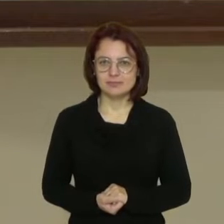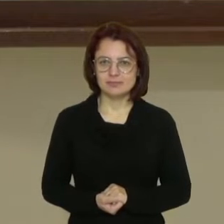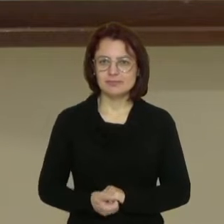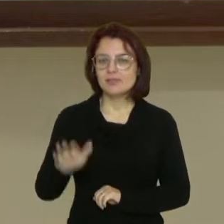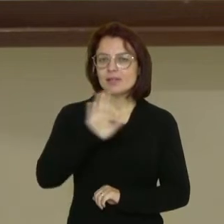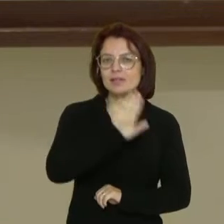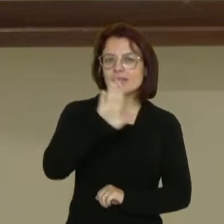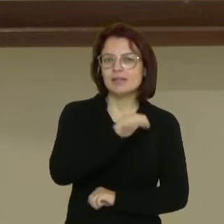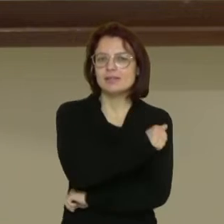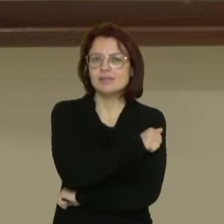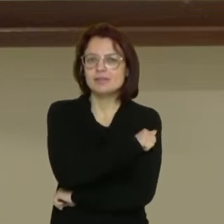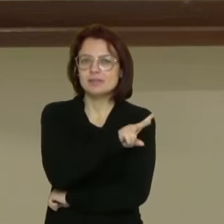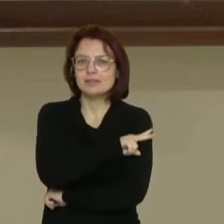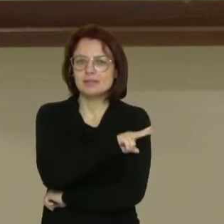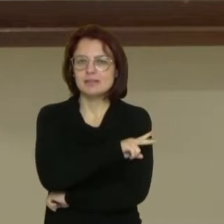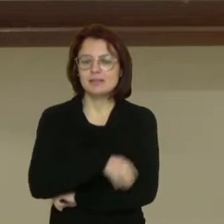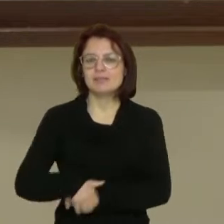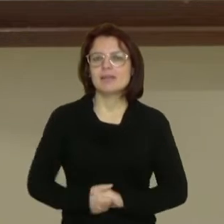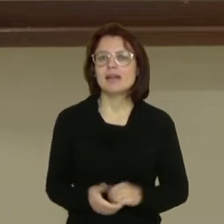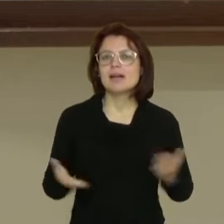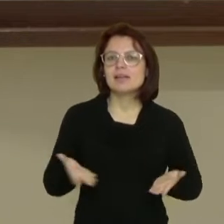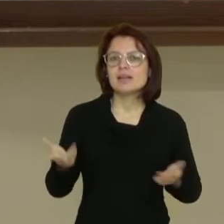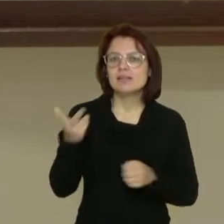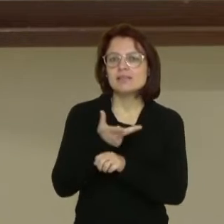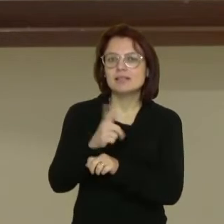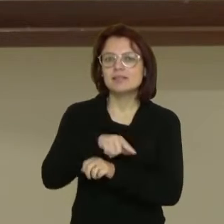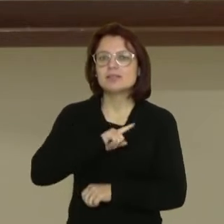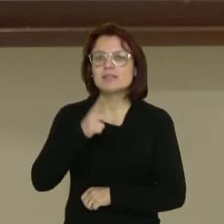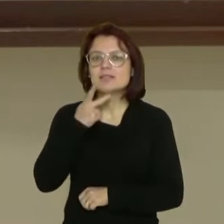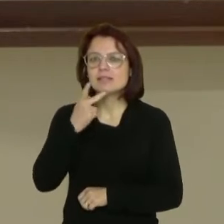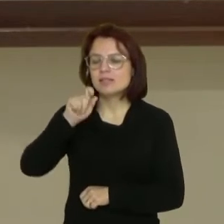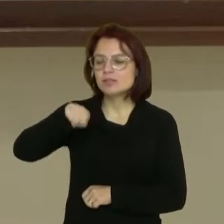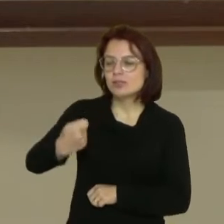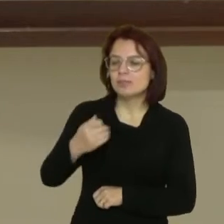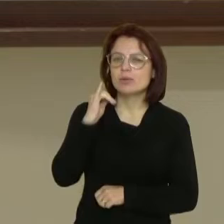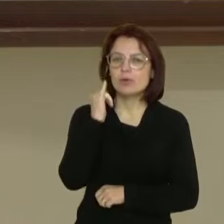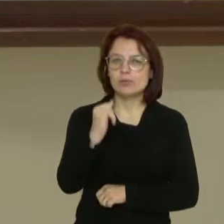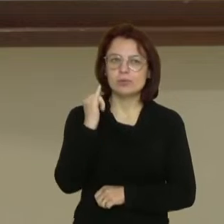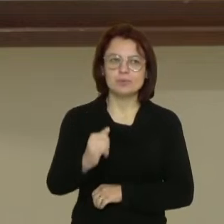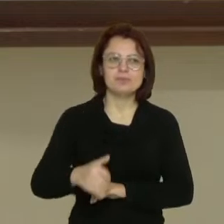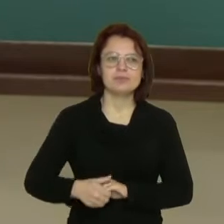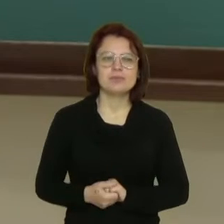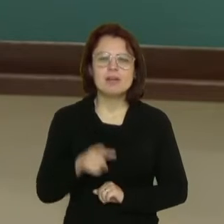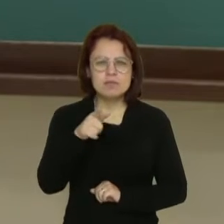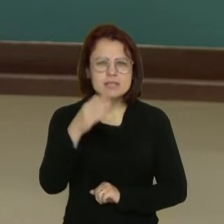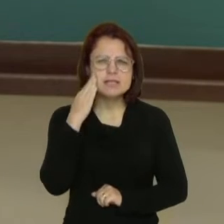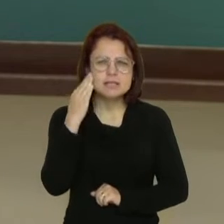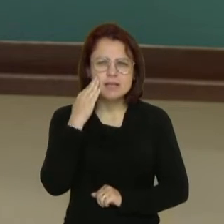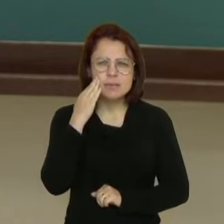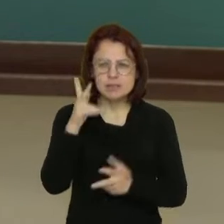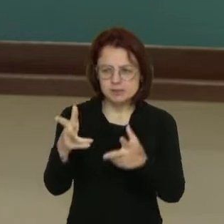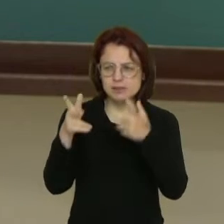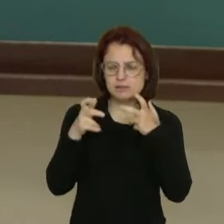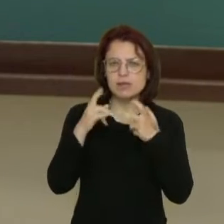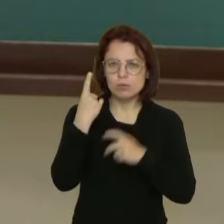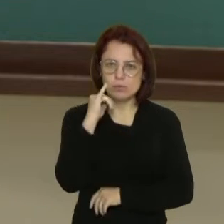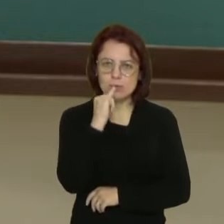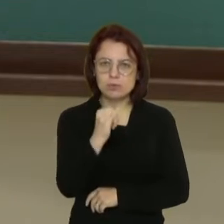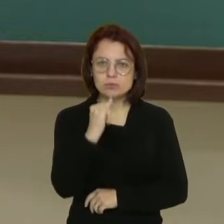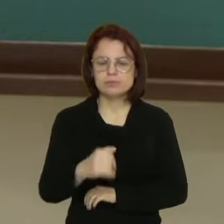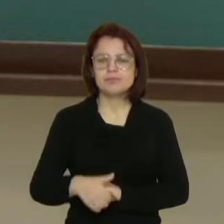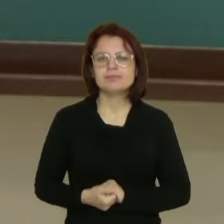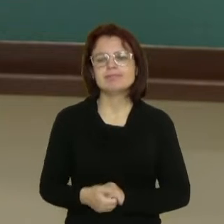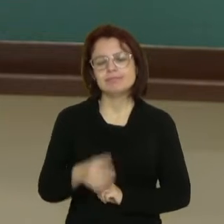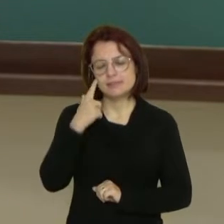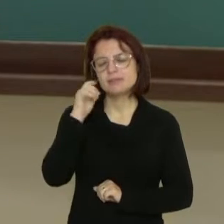Olá, estudantes da segunda série! Nesse vídeo vamos falar sobre conto. Você sabe identificar um conto?